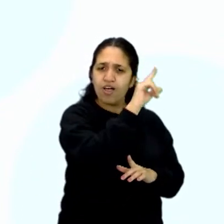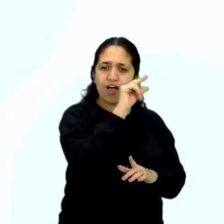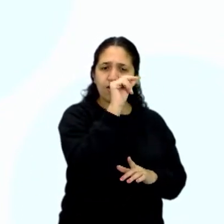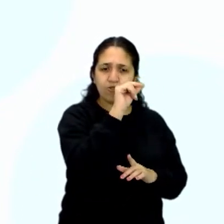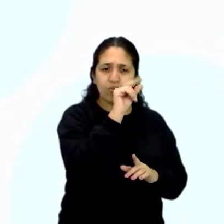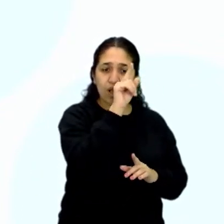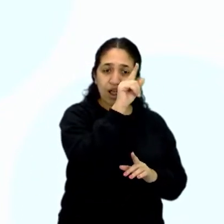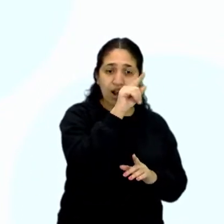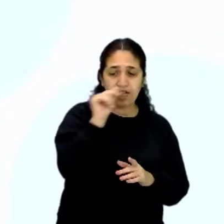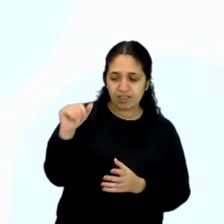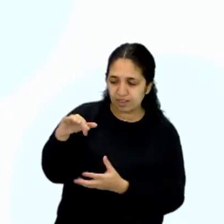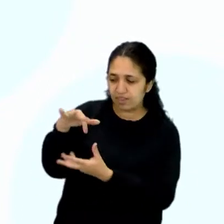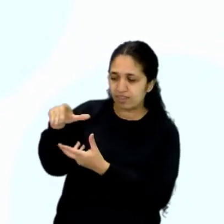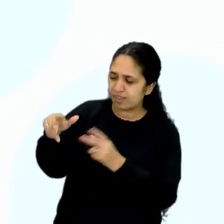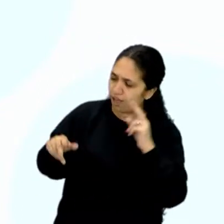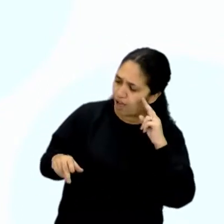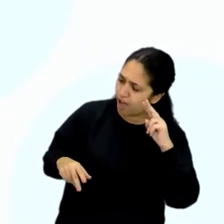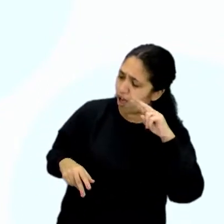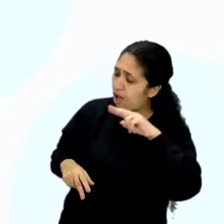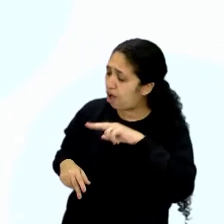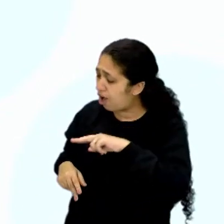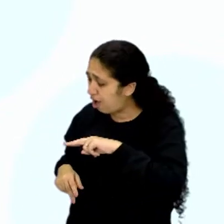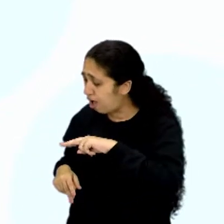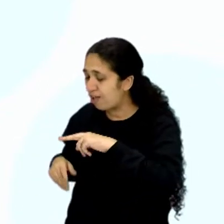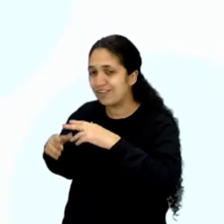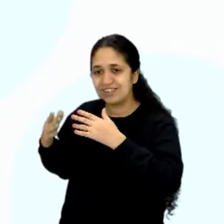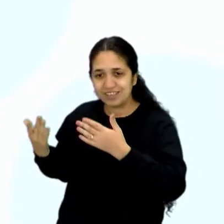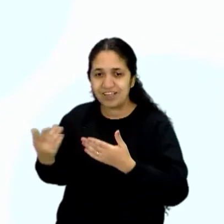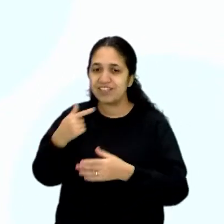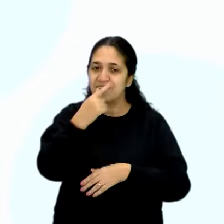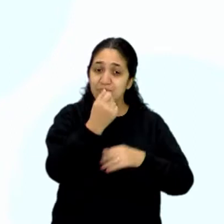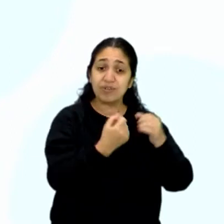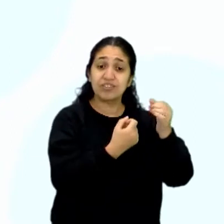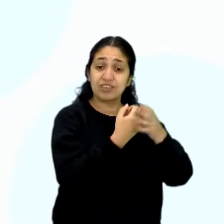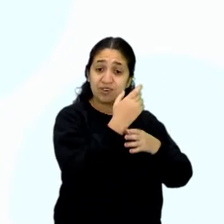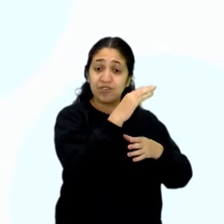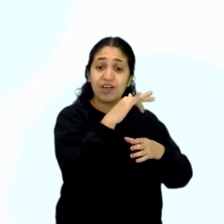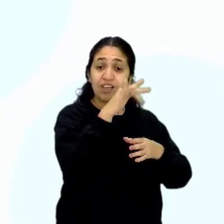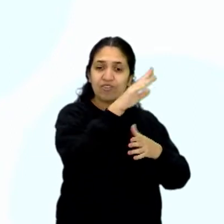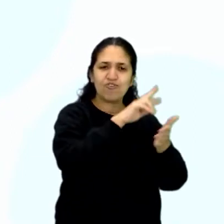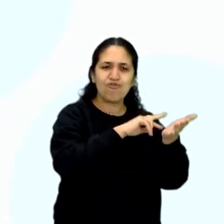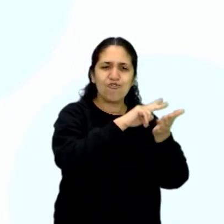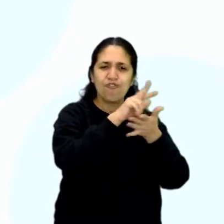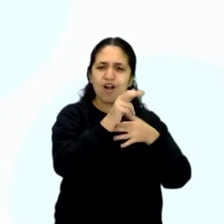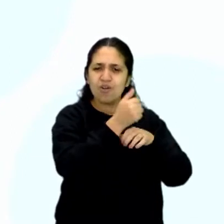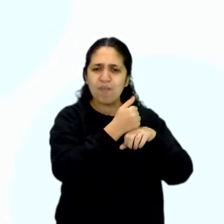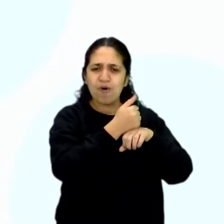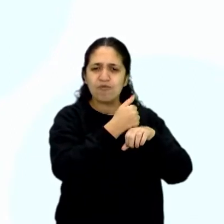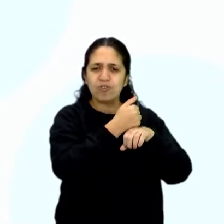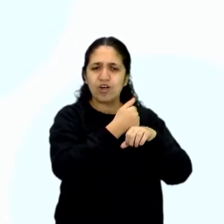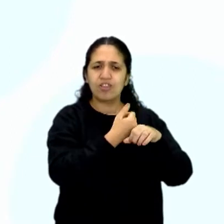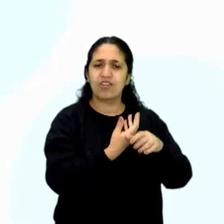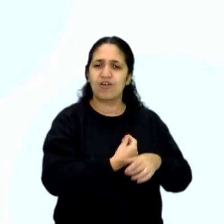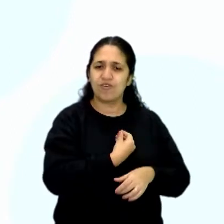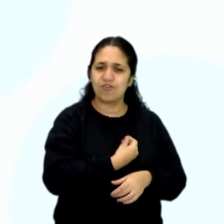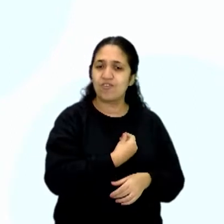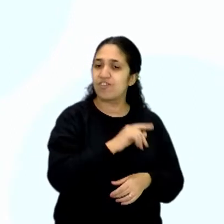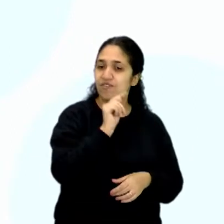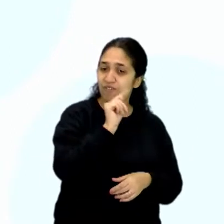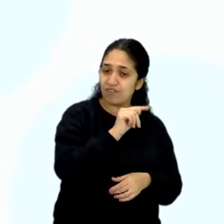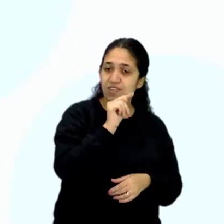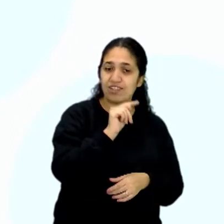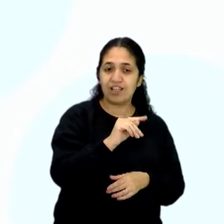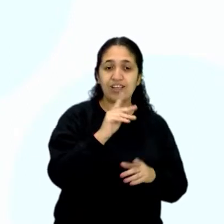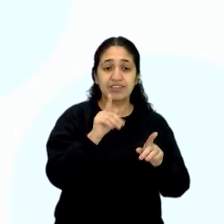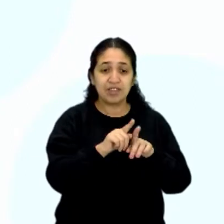Olhamos lá de fora para a Terra. Criamos a Estação Espacial Internacional, onde vários astronautas moram por alguns dias. E lançamos